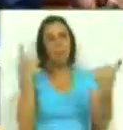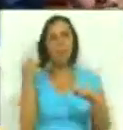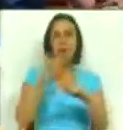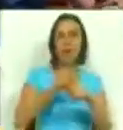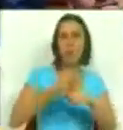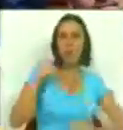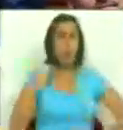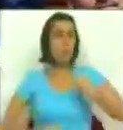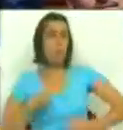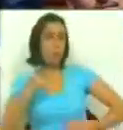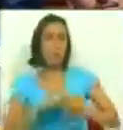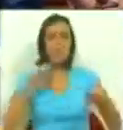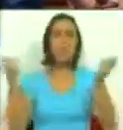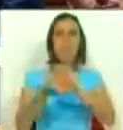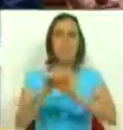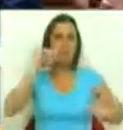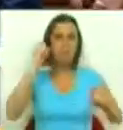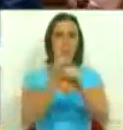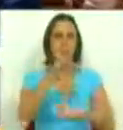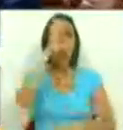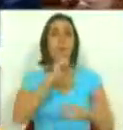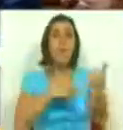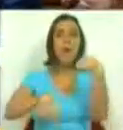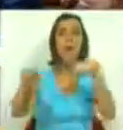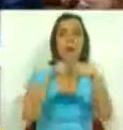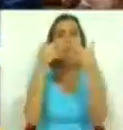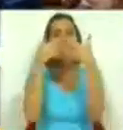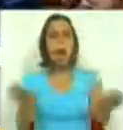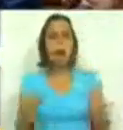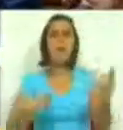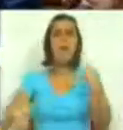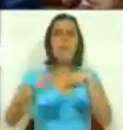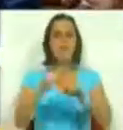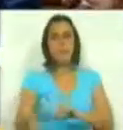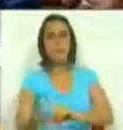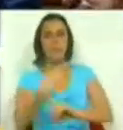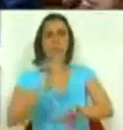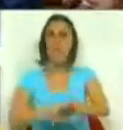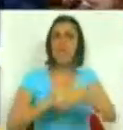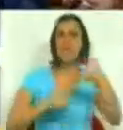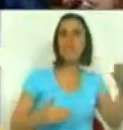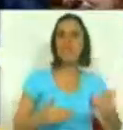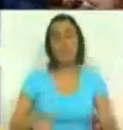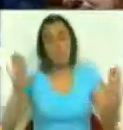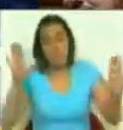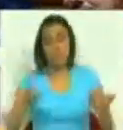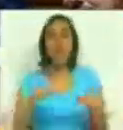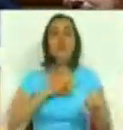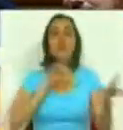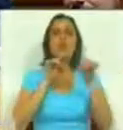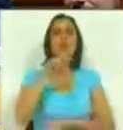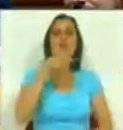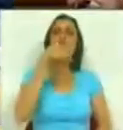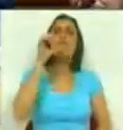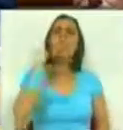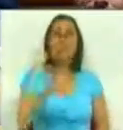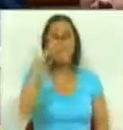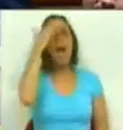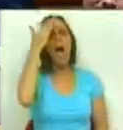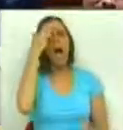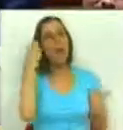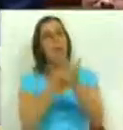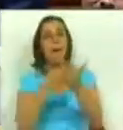ao protesto, exigir uma mudança de governo e de política, abrir caminho a uma política patriótica de esquerda. Bem, os seus deputados do PCP